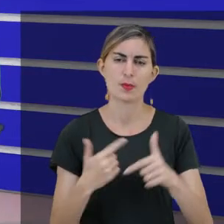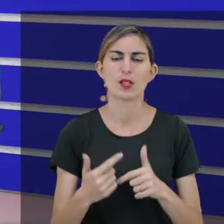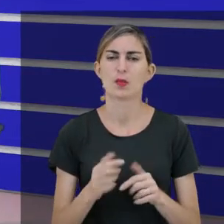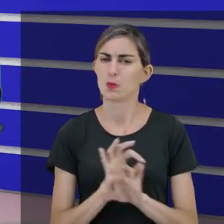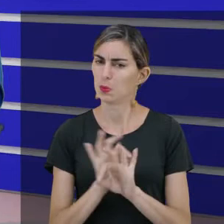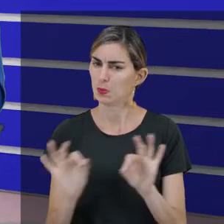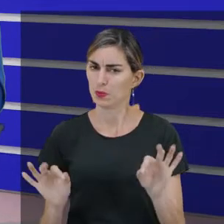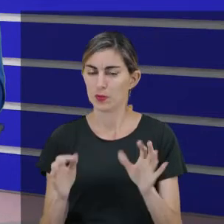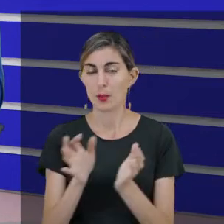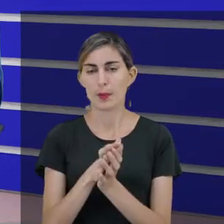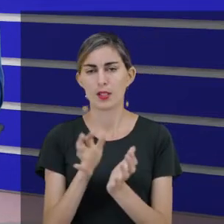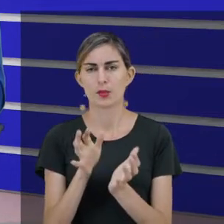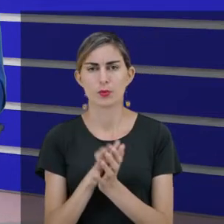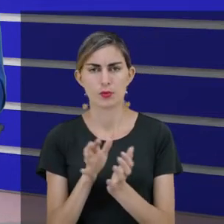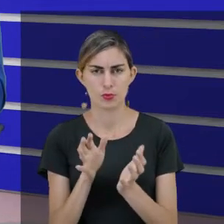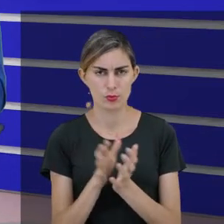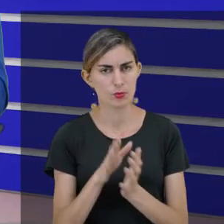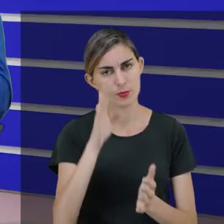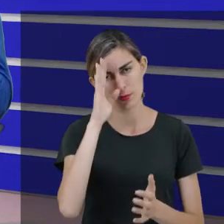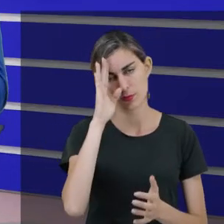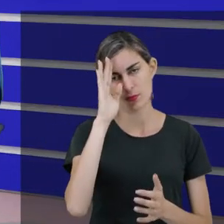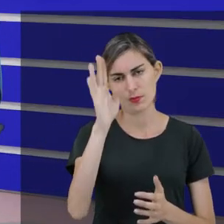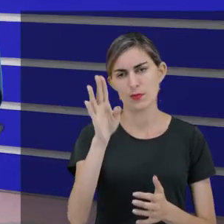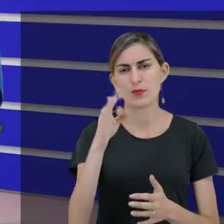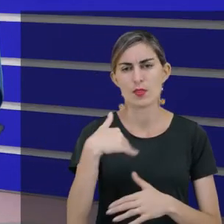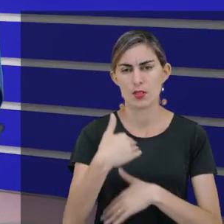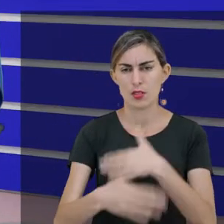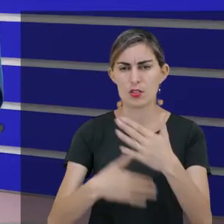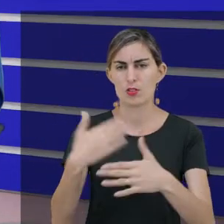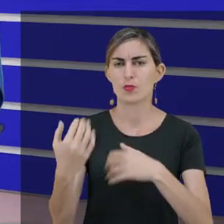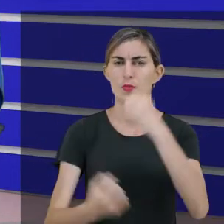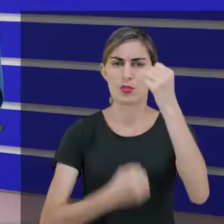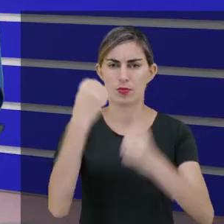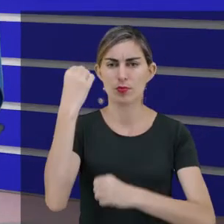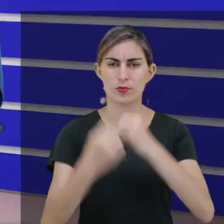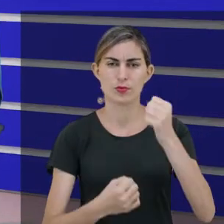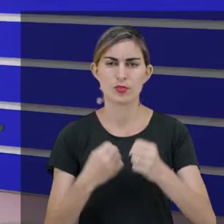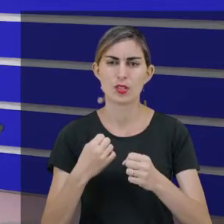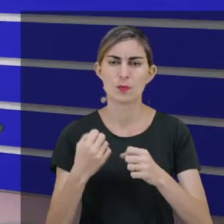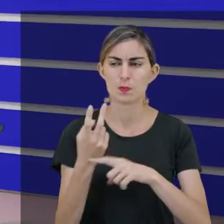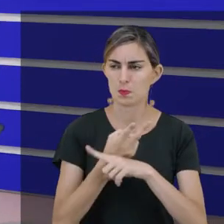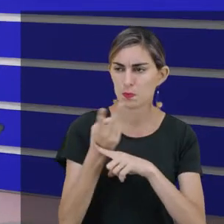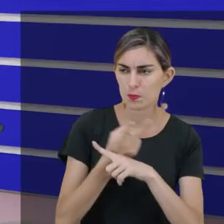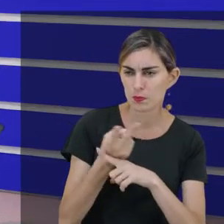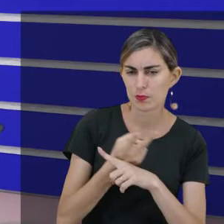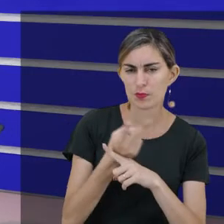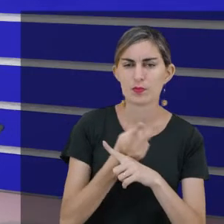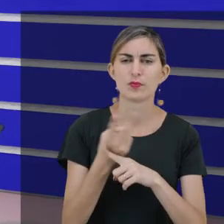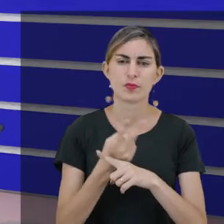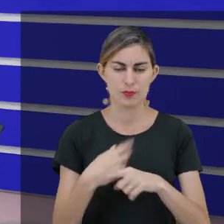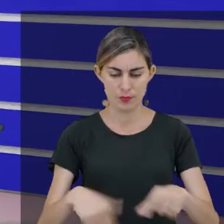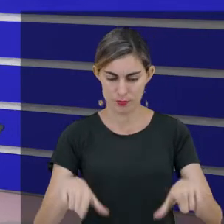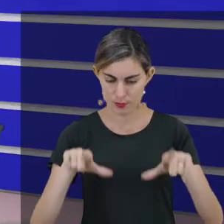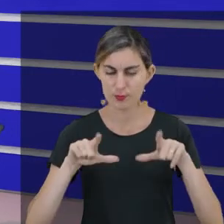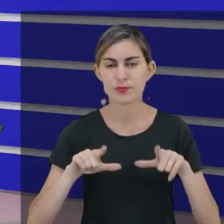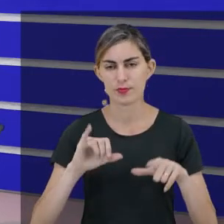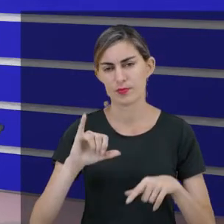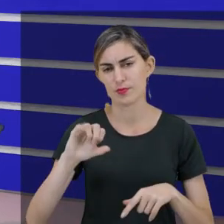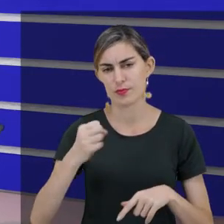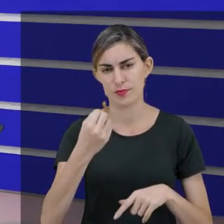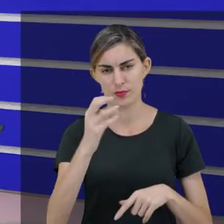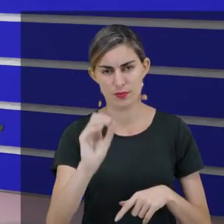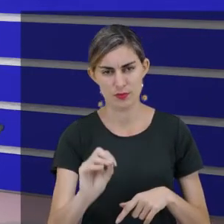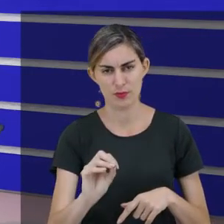E Pernambuco, né, principalmente com esse desenvolvimento industrial, ele tem muito buscado esse tipo de certificação ISO.